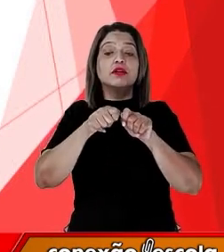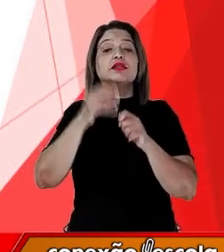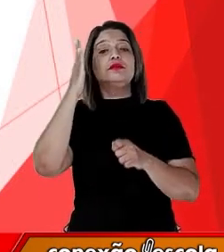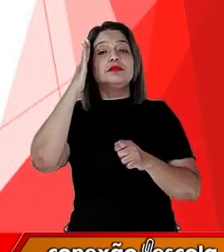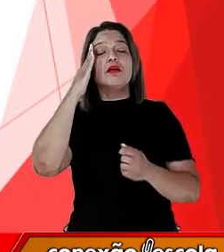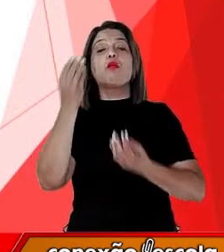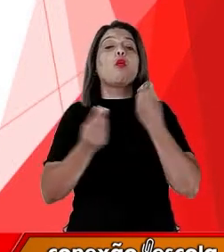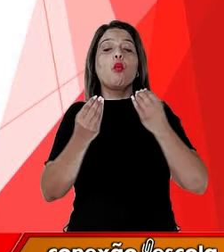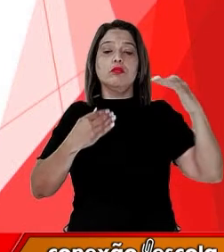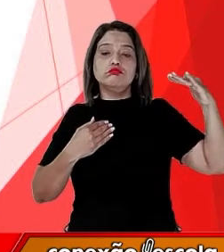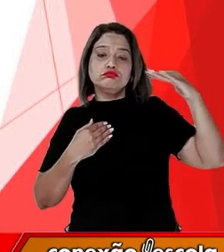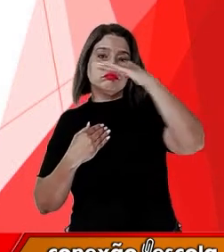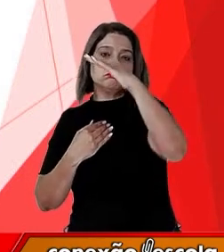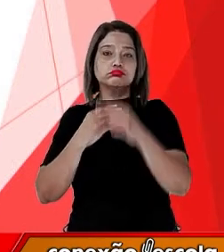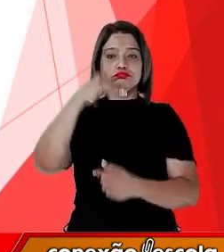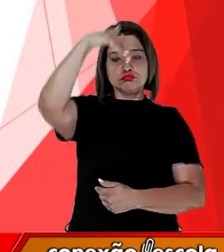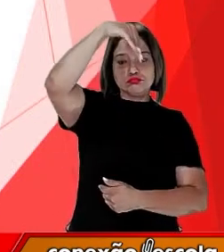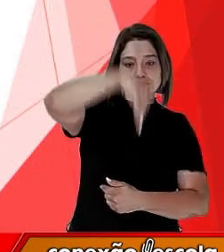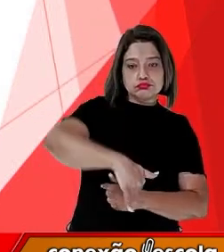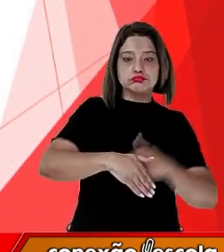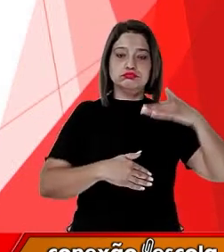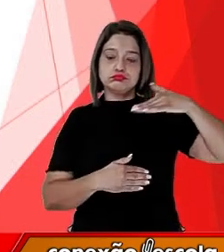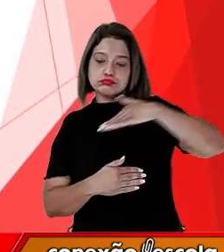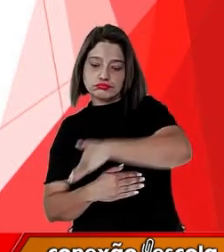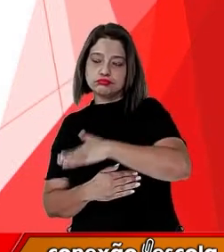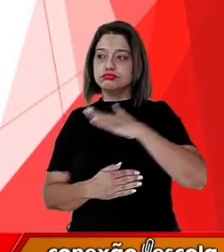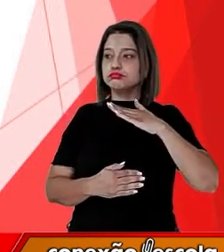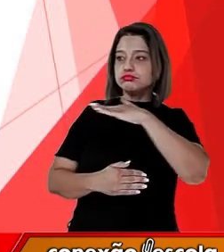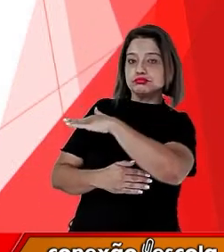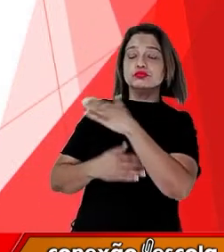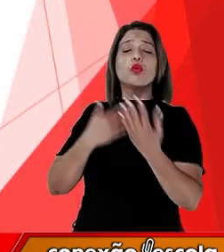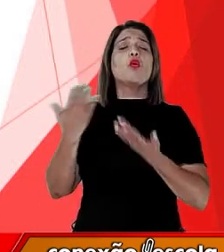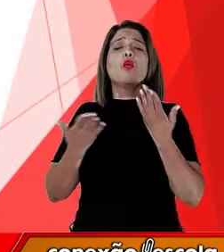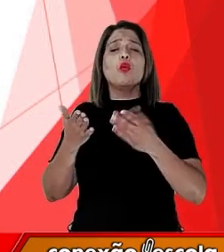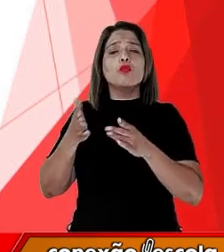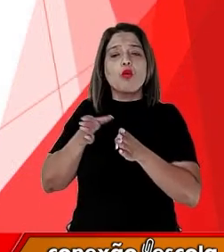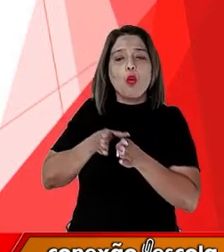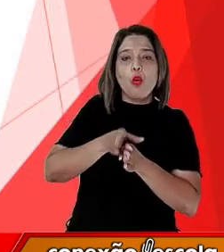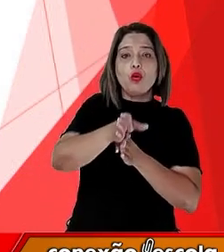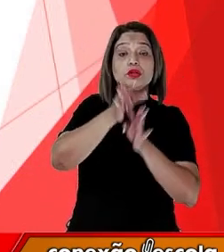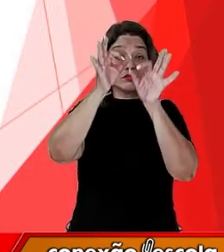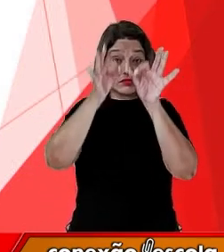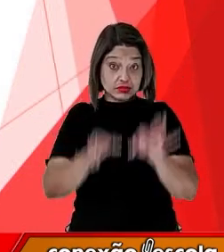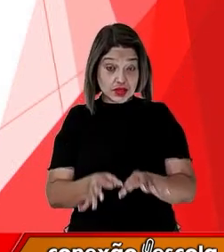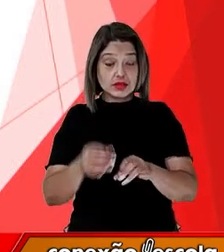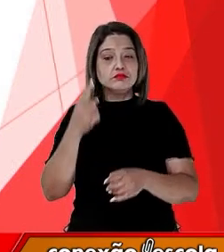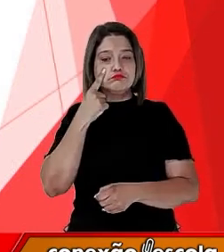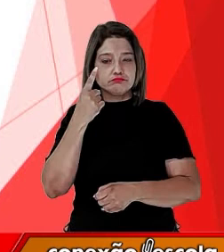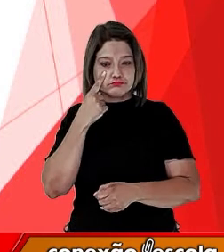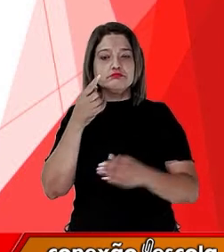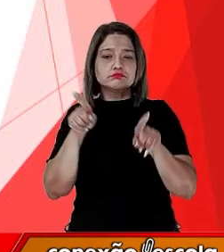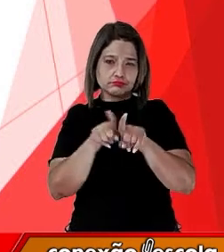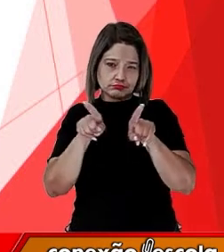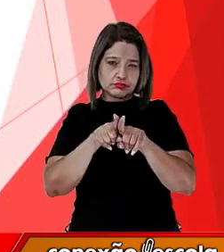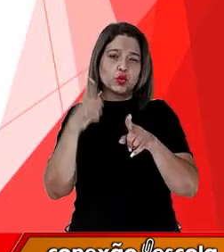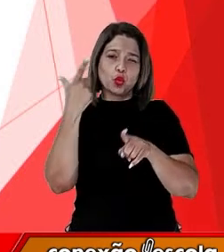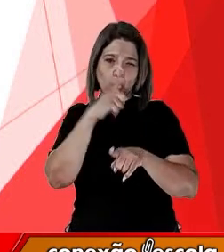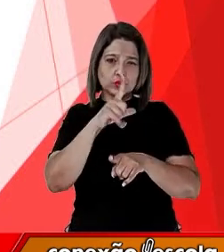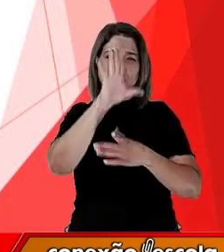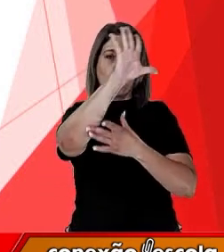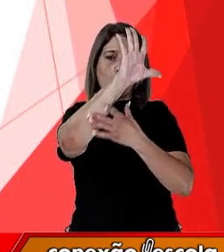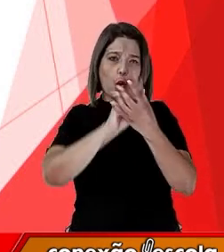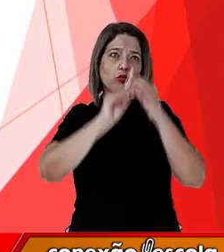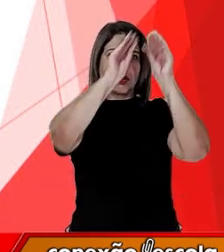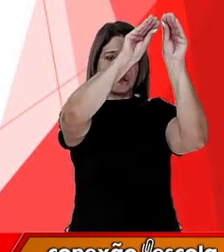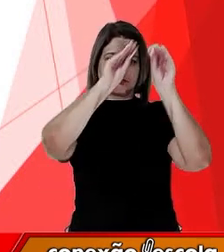reta orientador, que confirma essa transformação geométrica de translação.